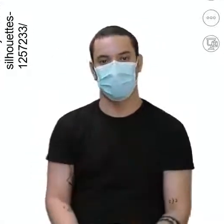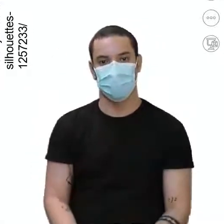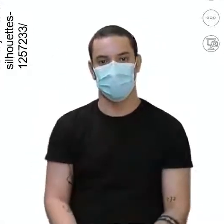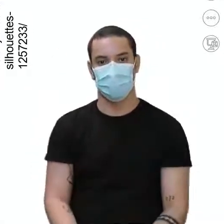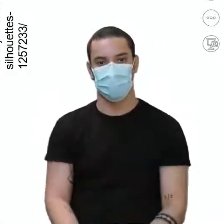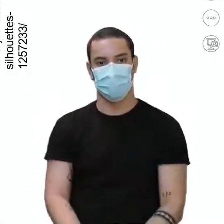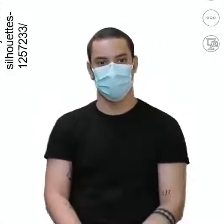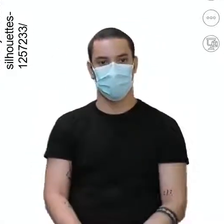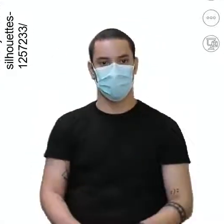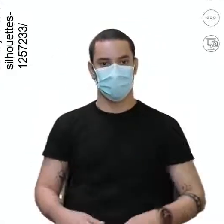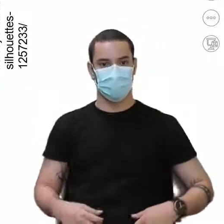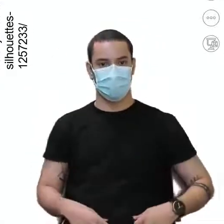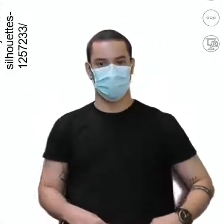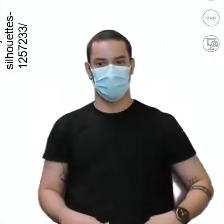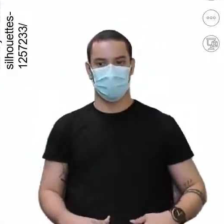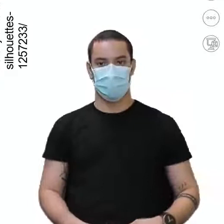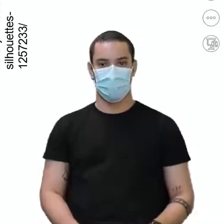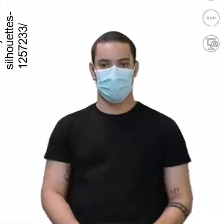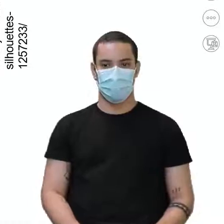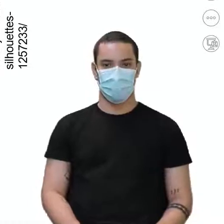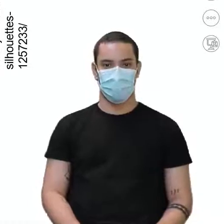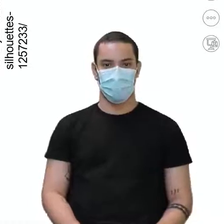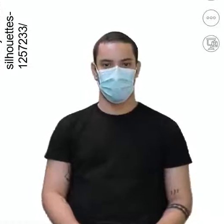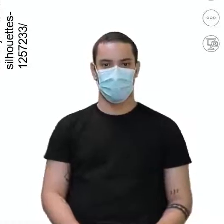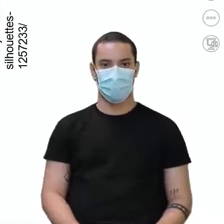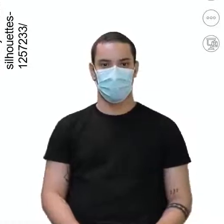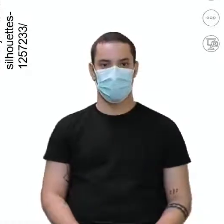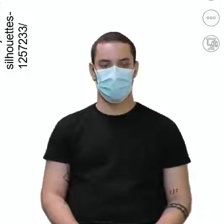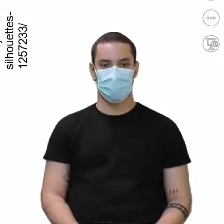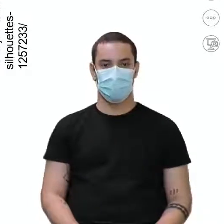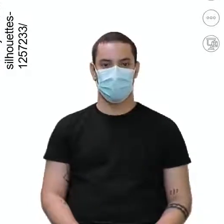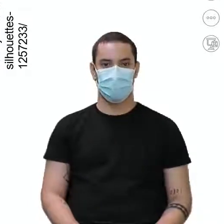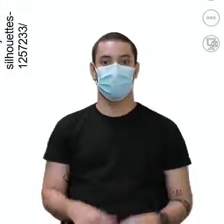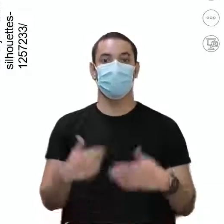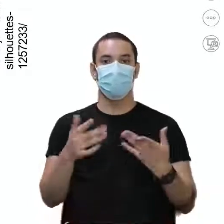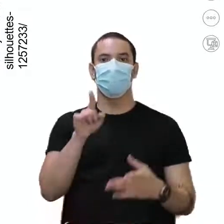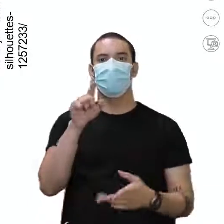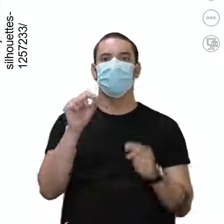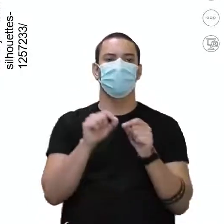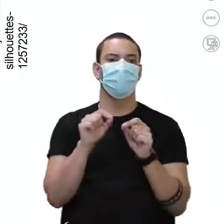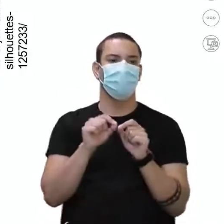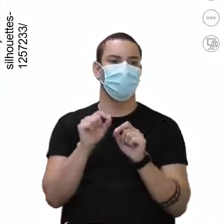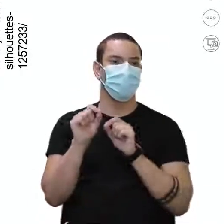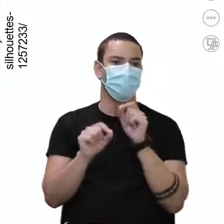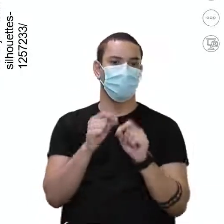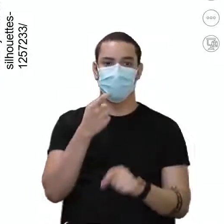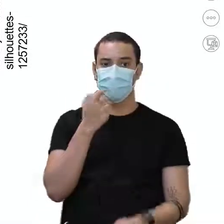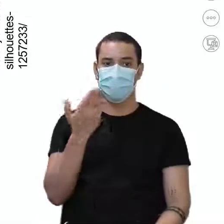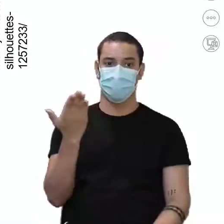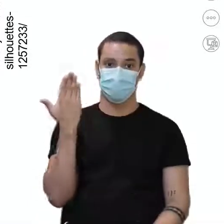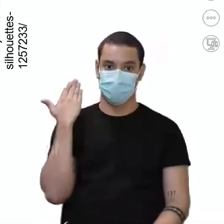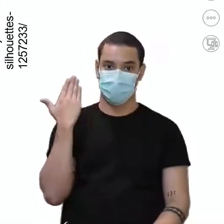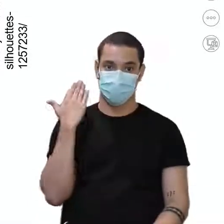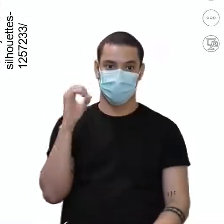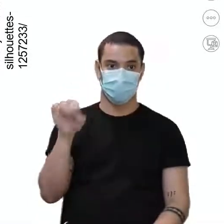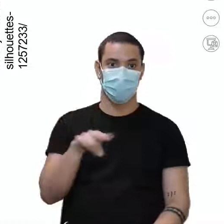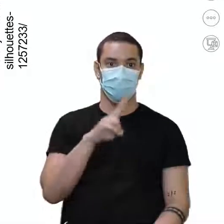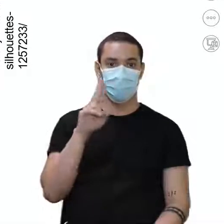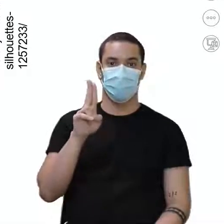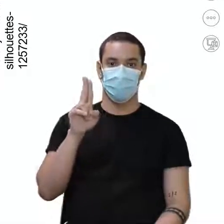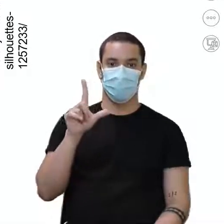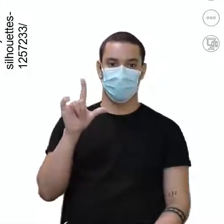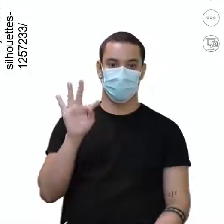been doing recently or lately? Então, o que você tem feito recentemente ou